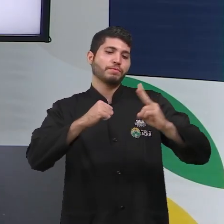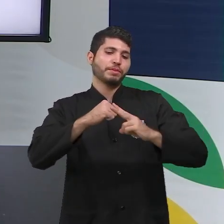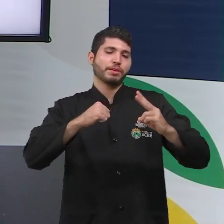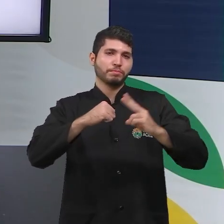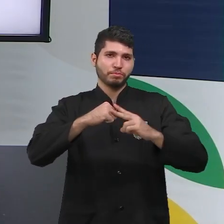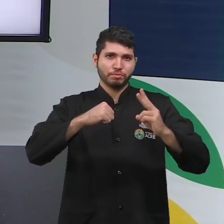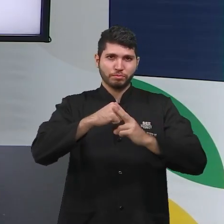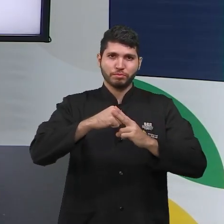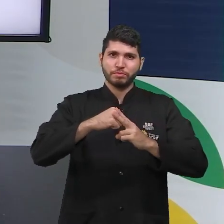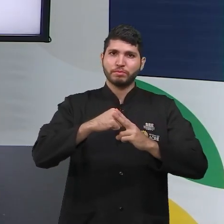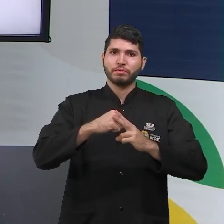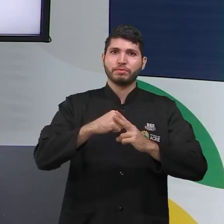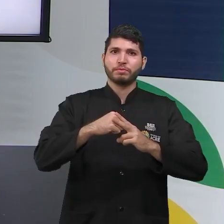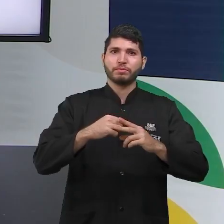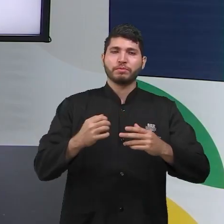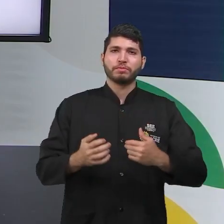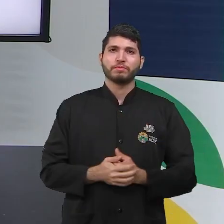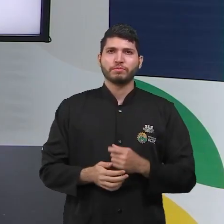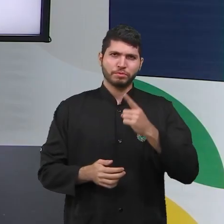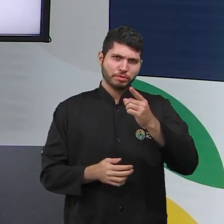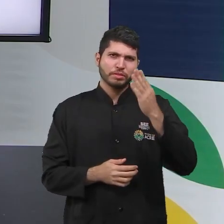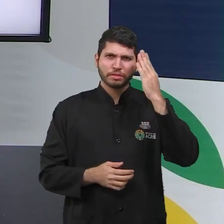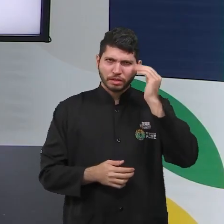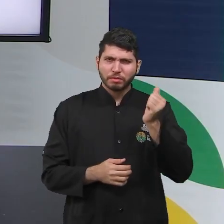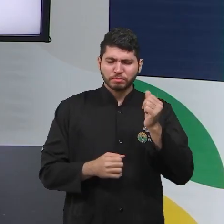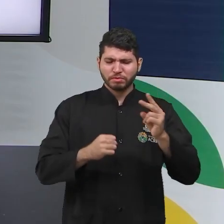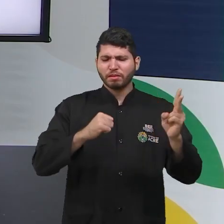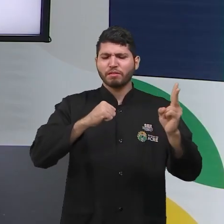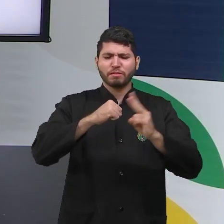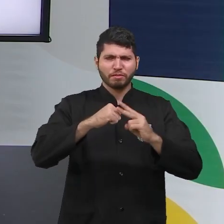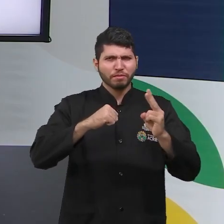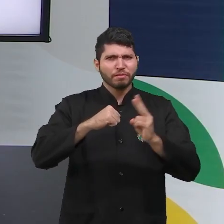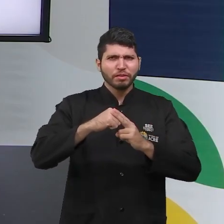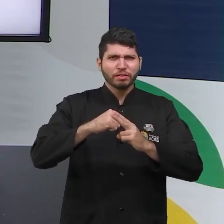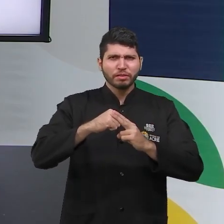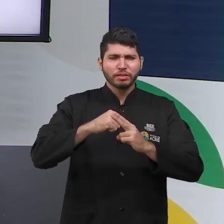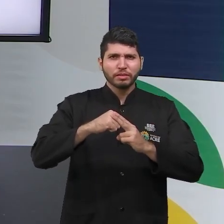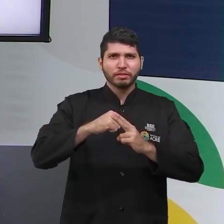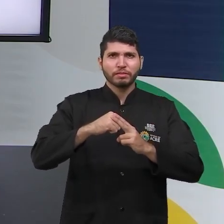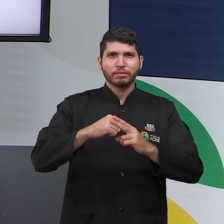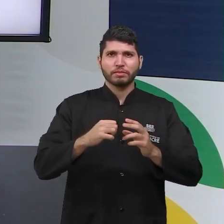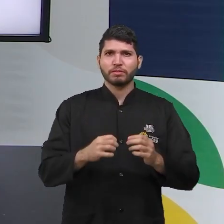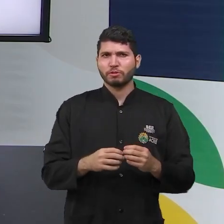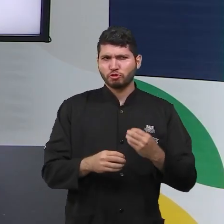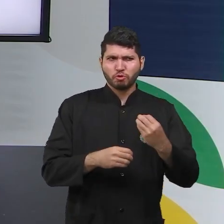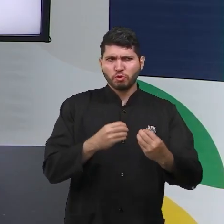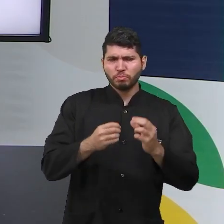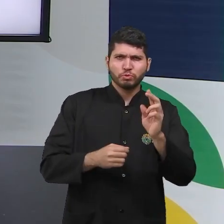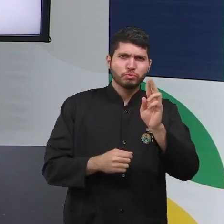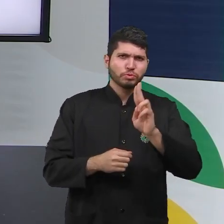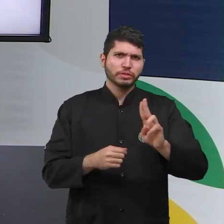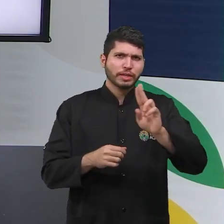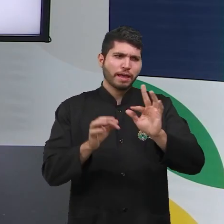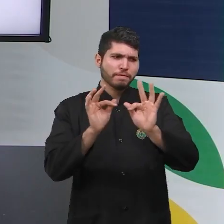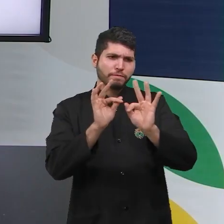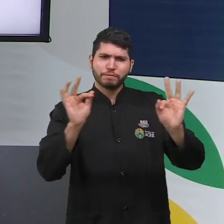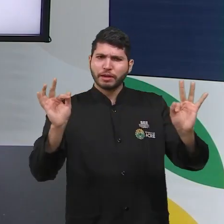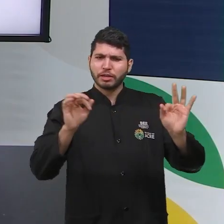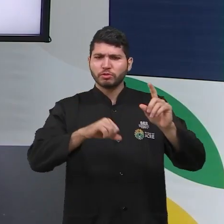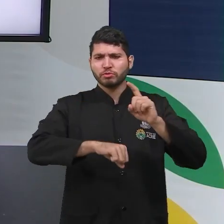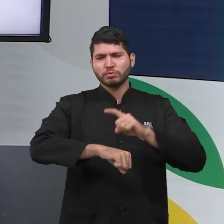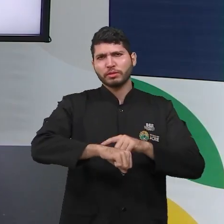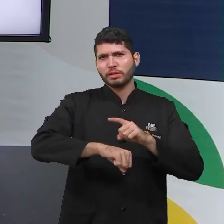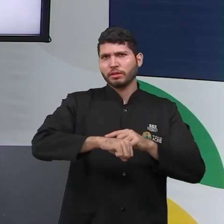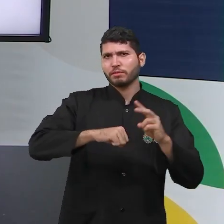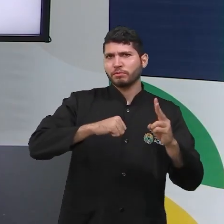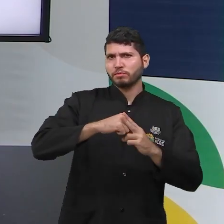usted, ¿sabe lo que es un verbo? ¿Sabe cuáles son los tempos y modo verbales? Y lo que es